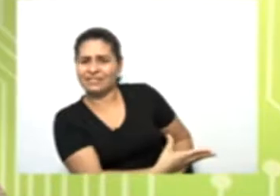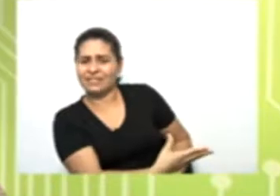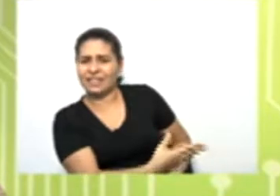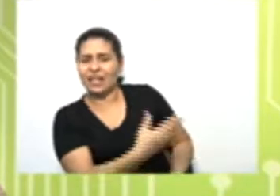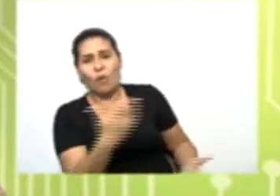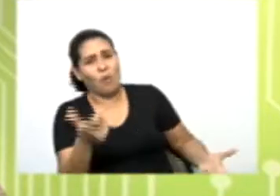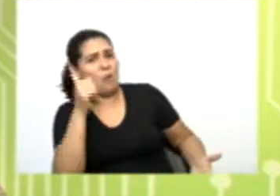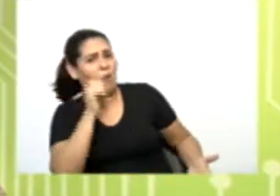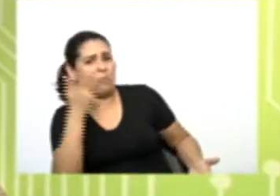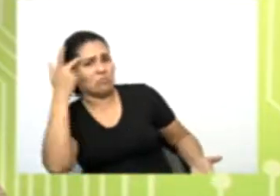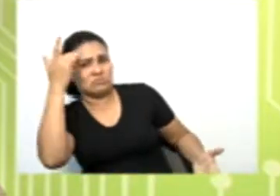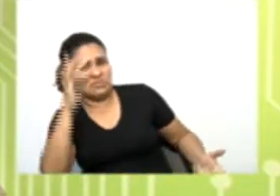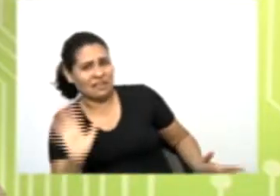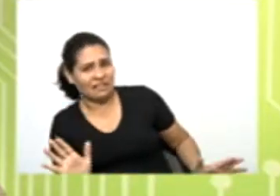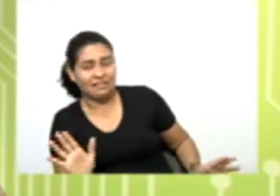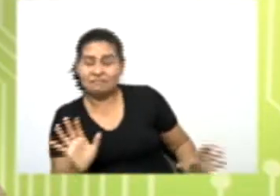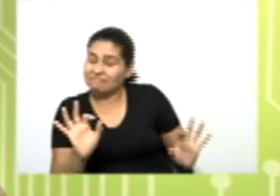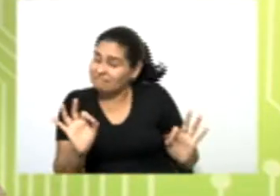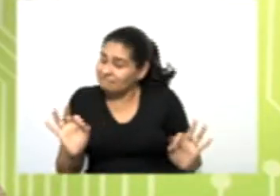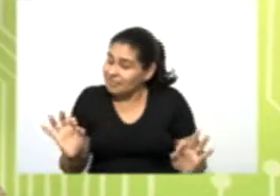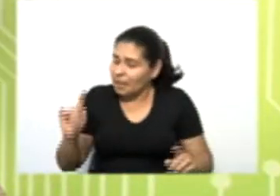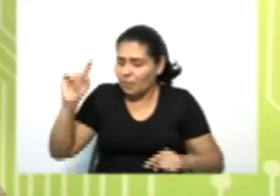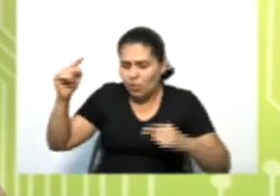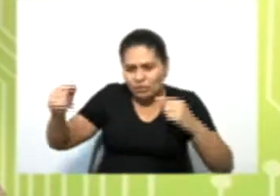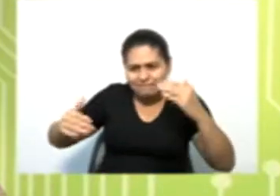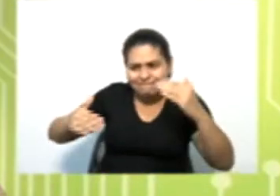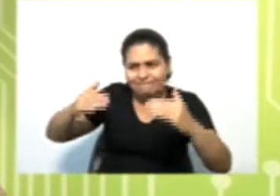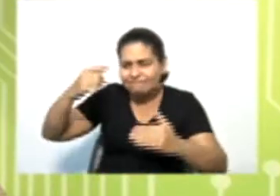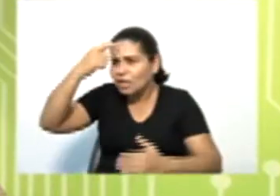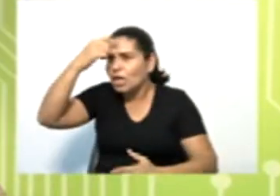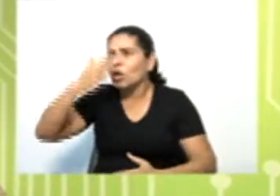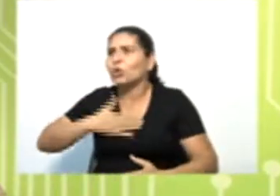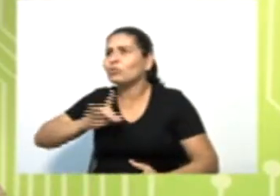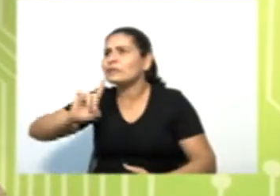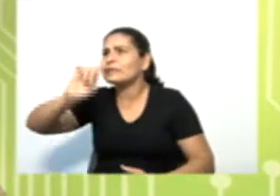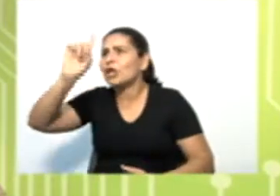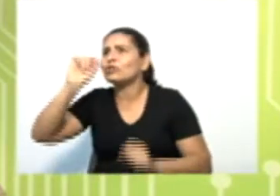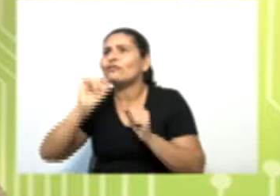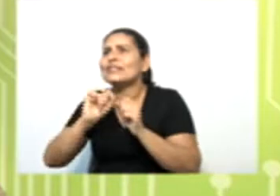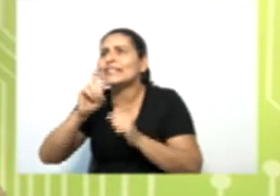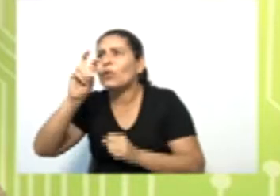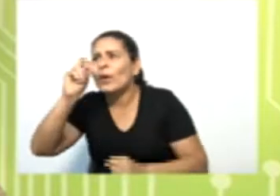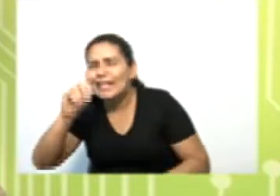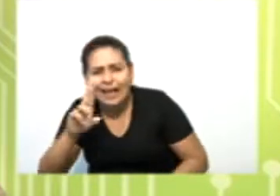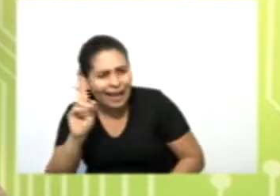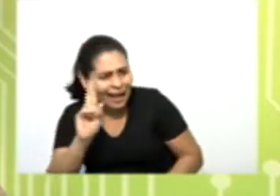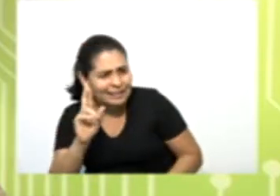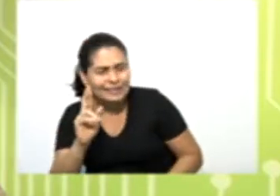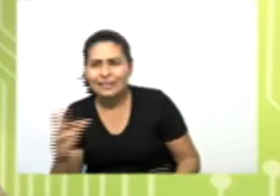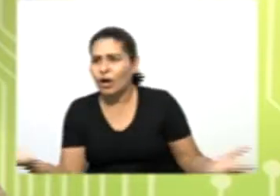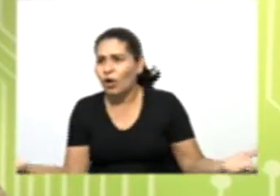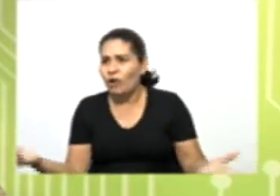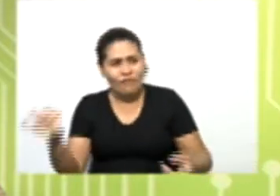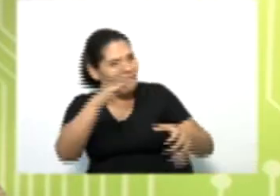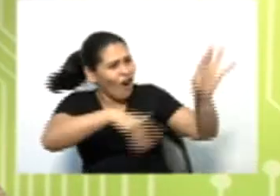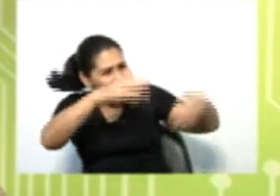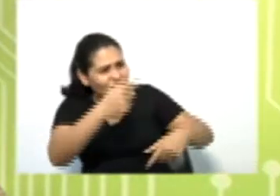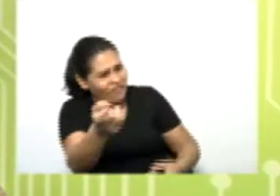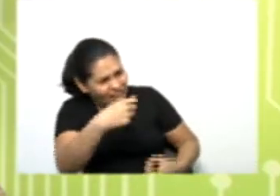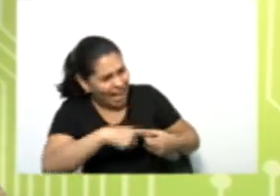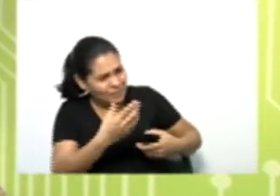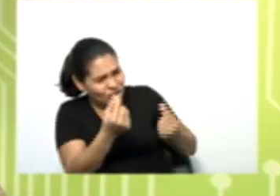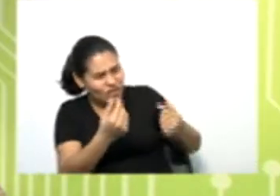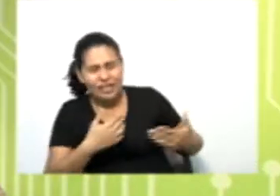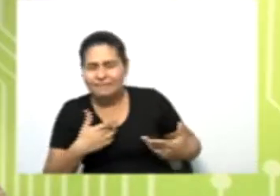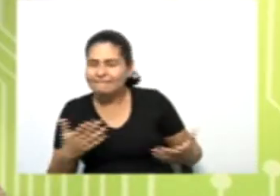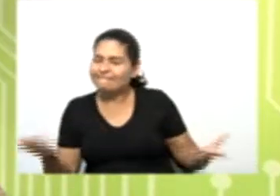ou para ela, para Maria Giovana. Daqui a pouco eu me torno consciente e digo, meu Deus, o que eu fiz? Eu dei 50 reais para o menino. Volta aqui, José, Maria, vem